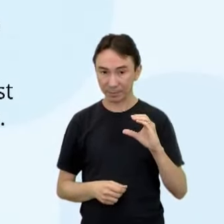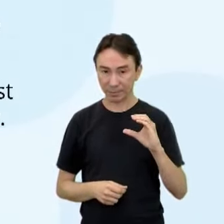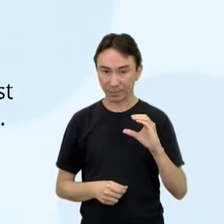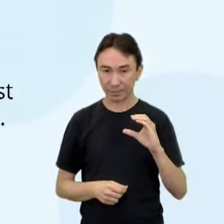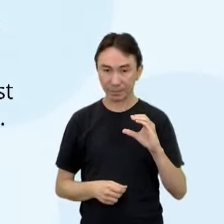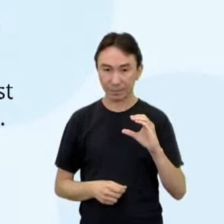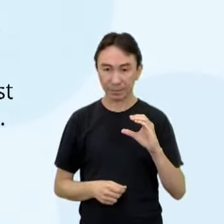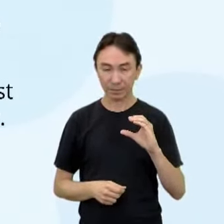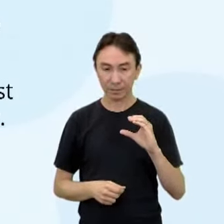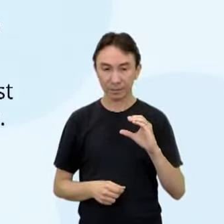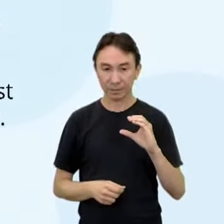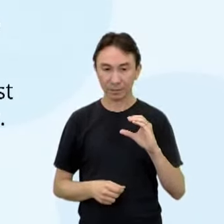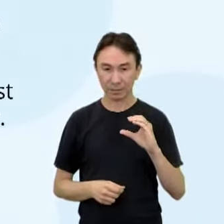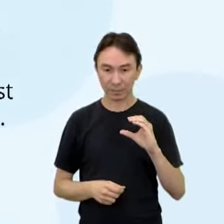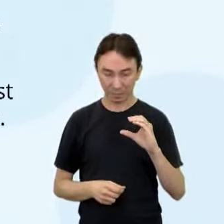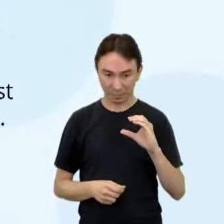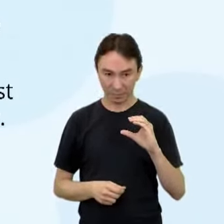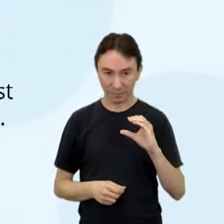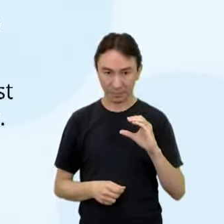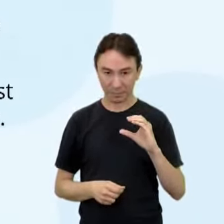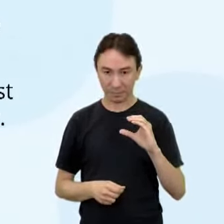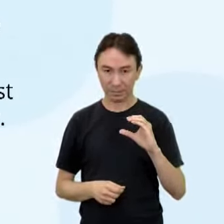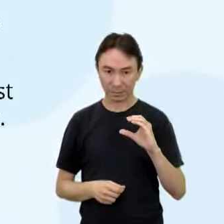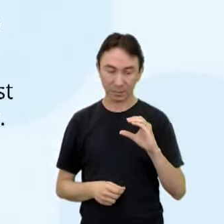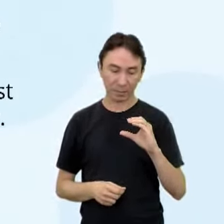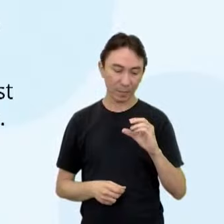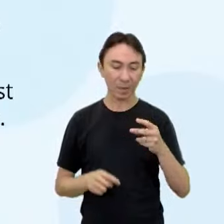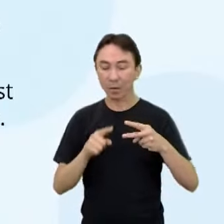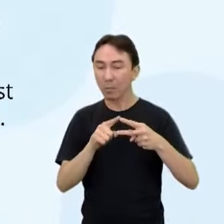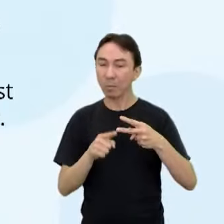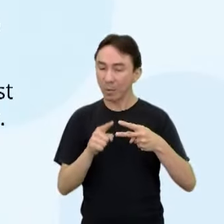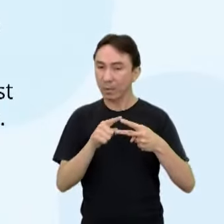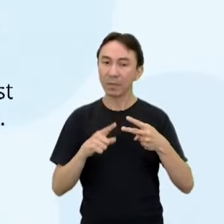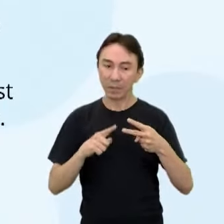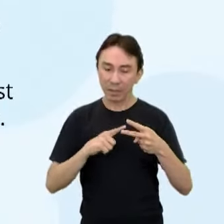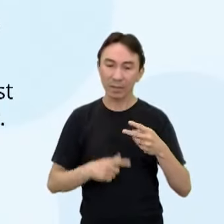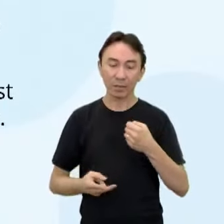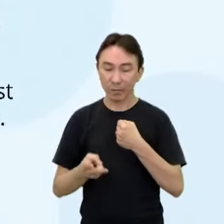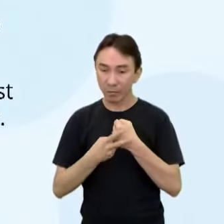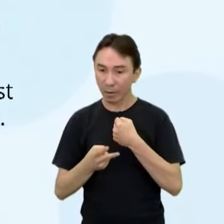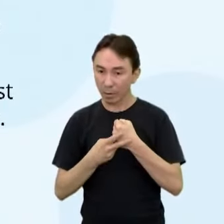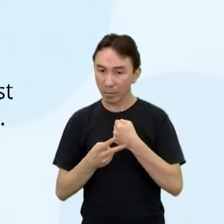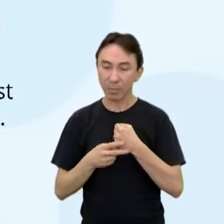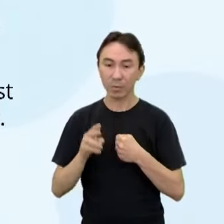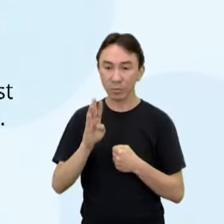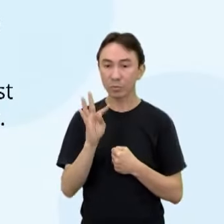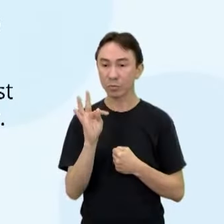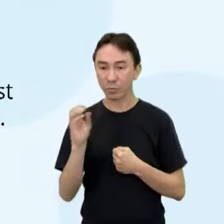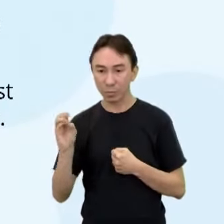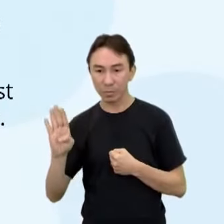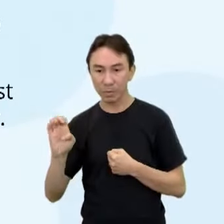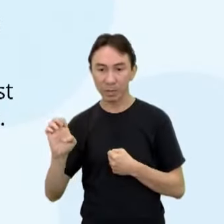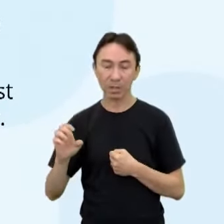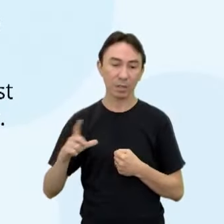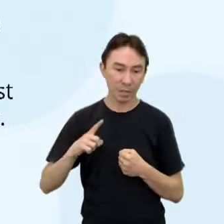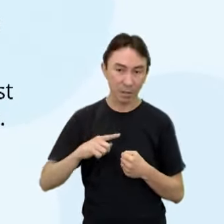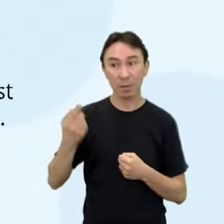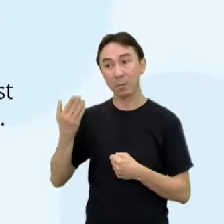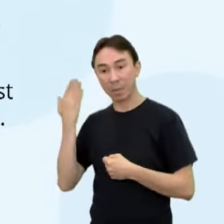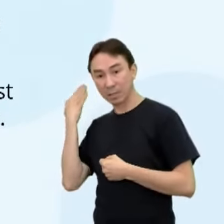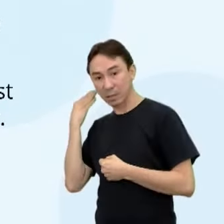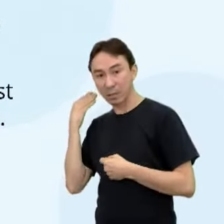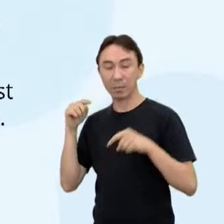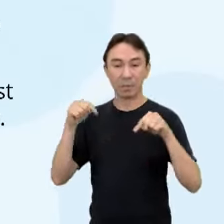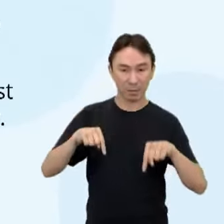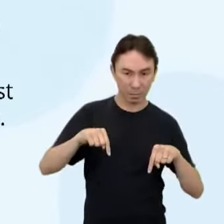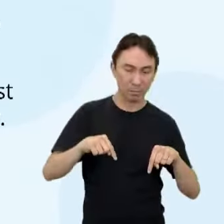is in the past. In the second, it is in the present. Ambas frases apresentam o verbo to be, a primeira no passado e a segunda no presente. That's